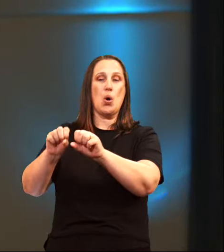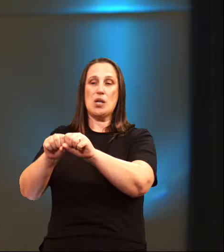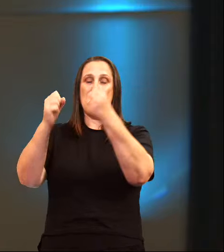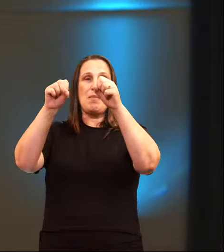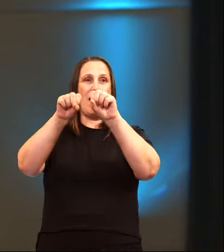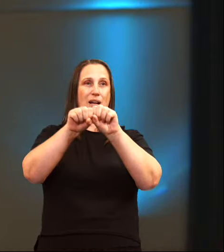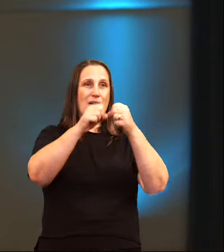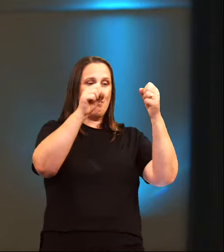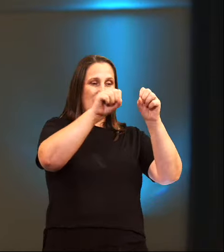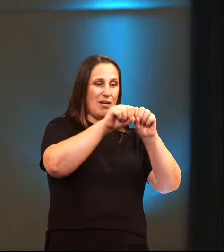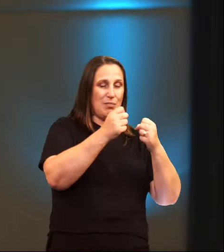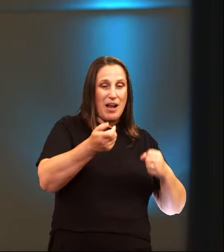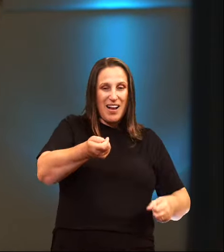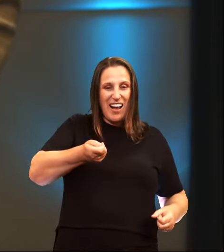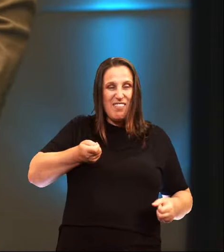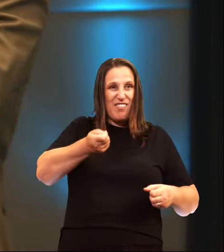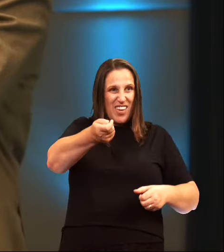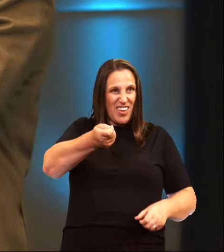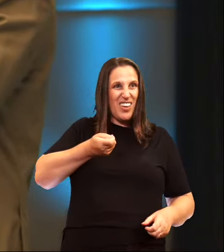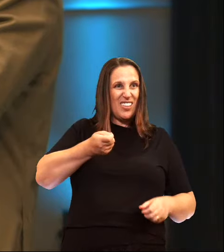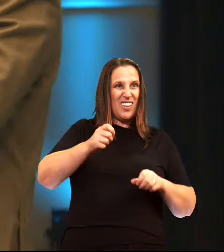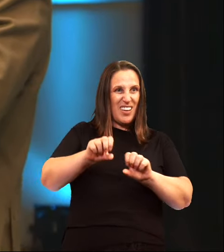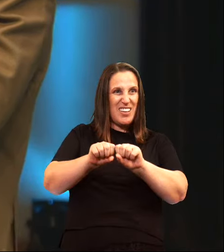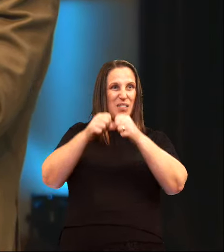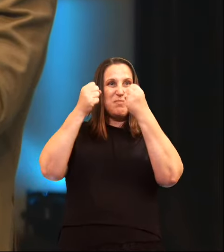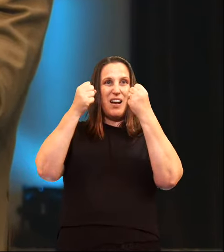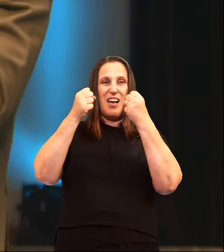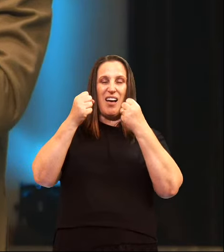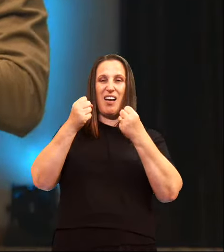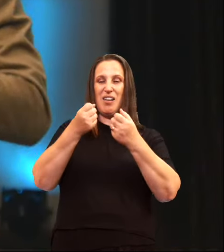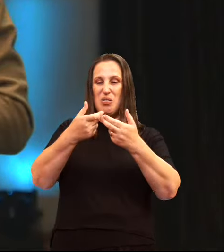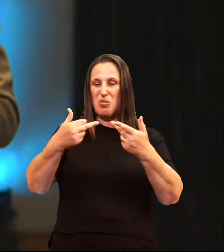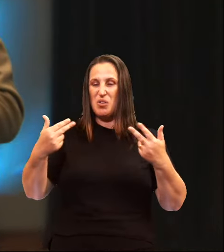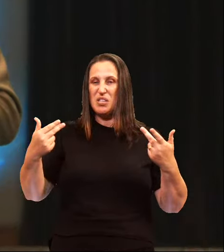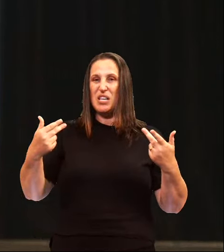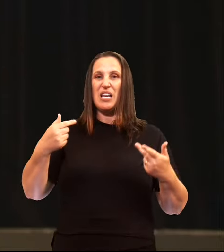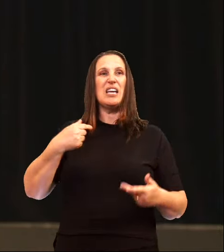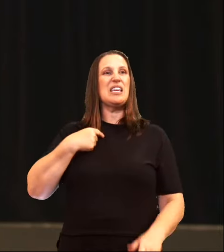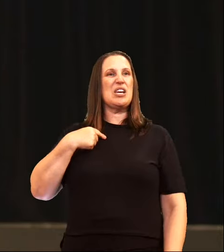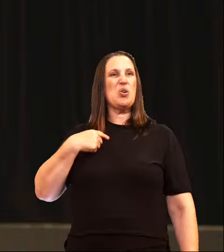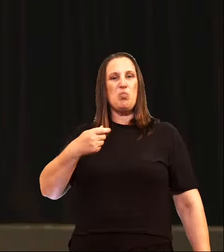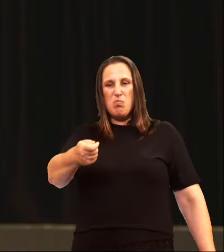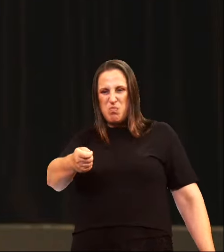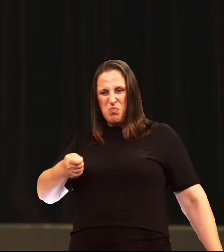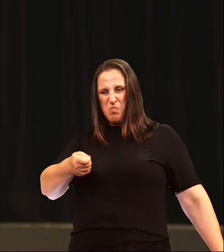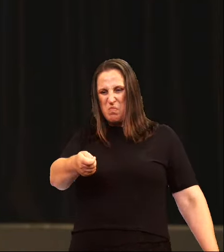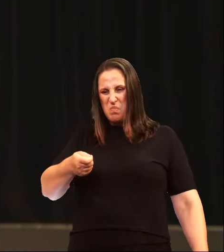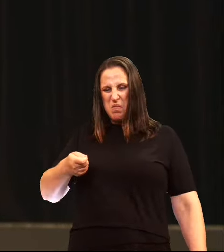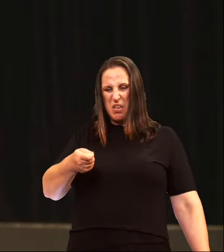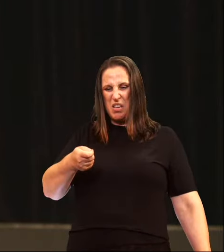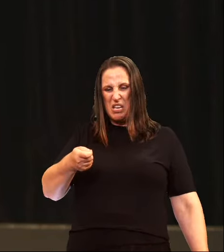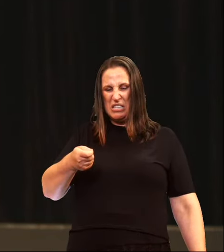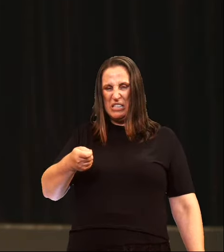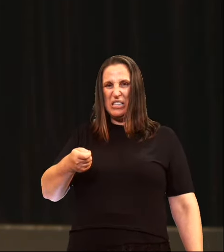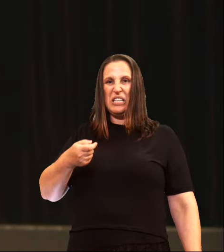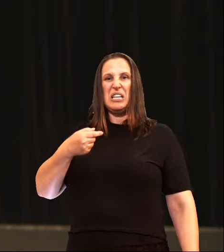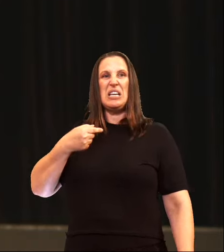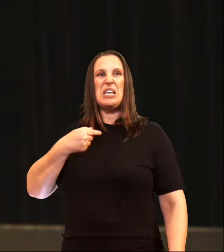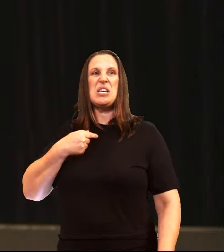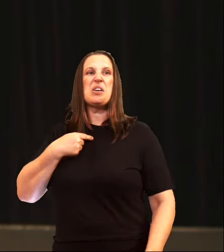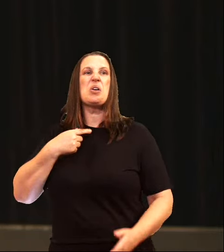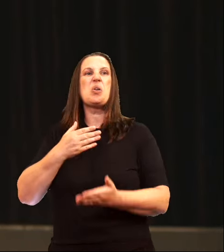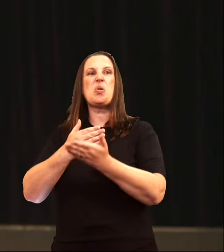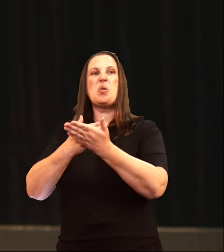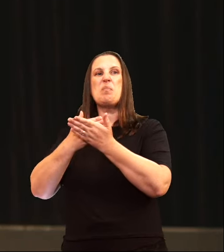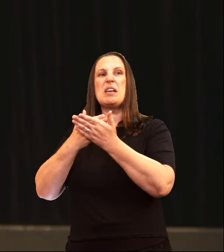lascada, eletrodoméstico que não funcionava. E um dia eu fui abrir uma gaveta, ela emperrou e eu estava pronto